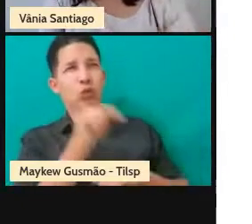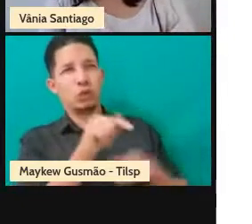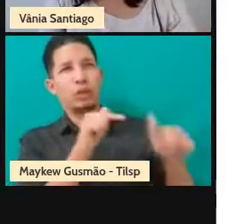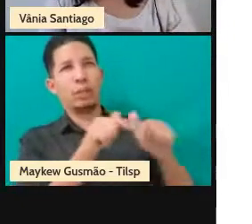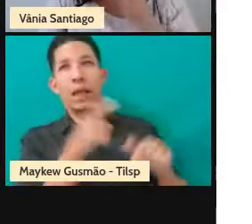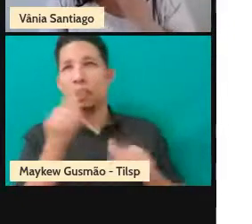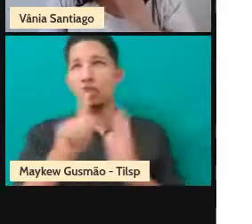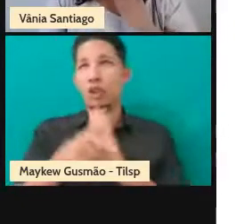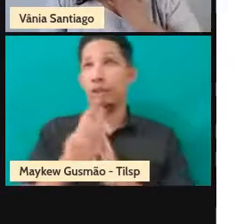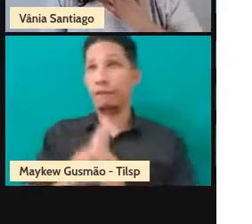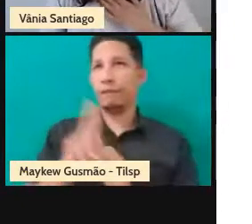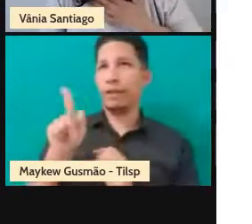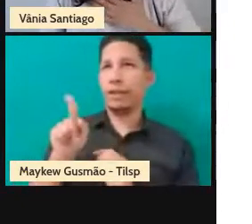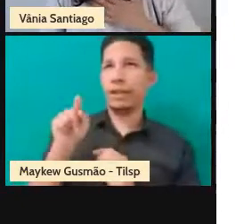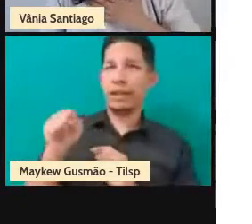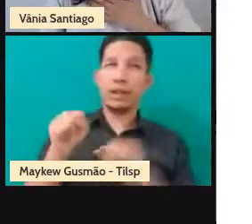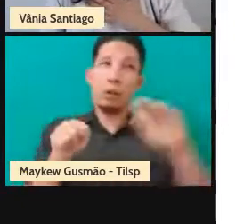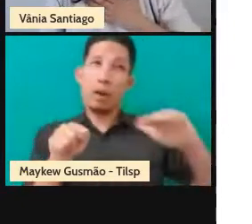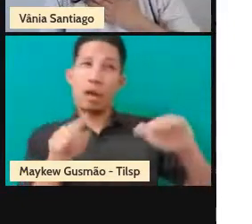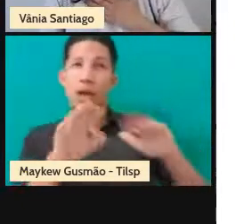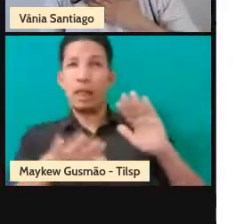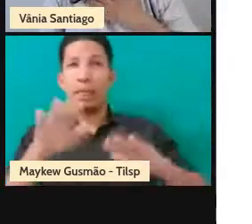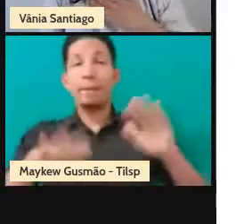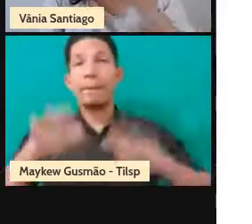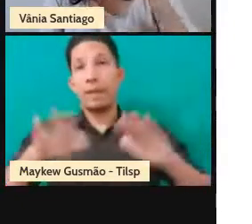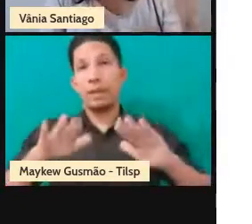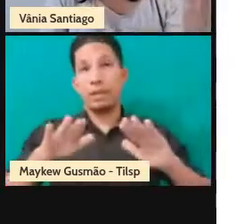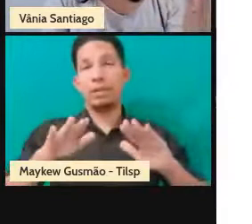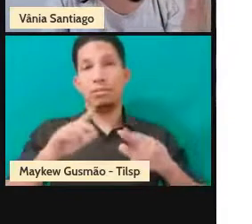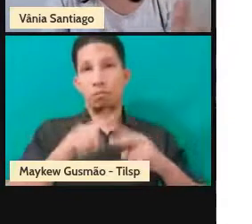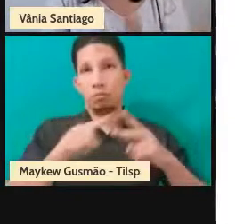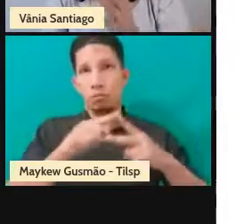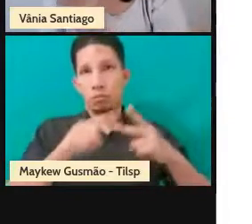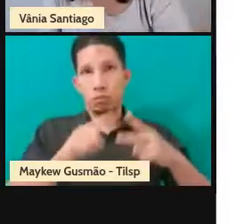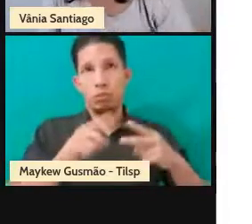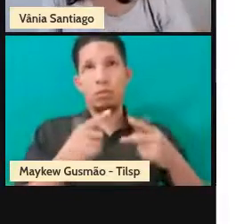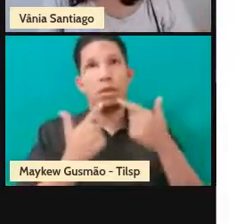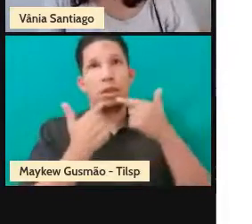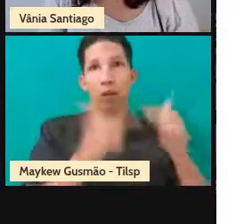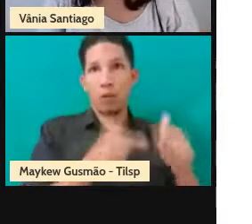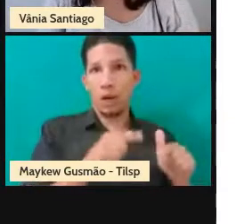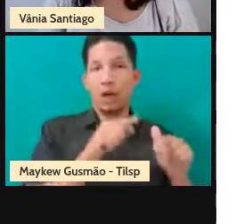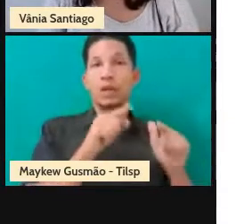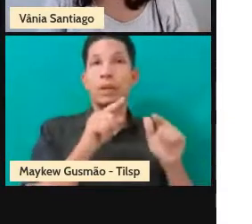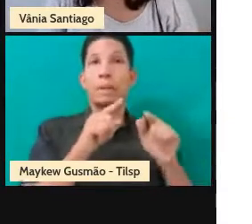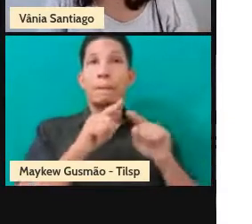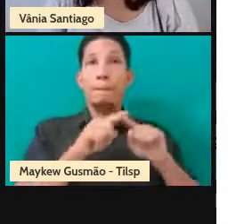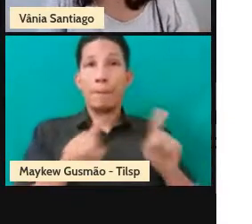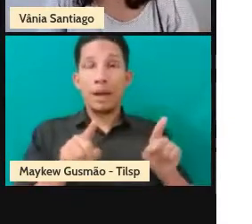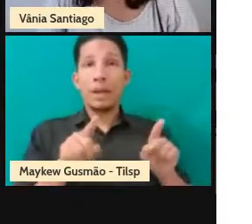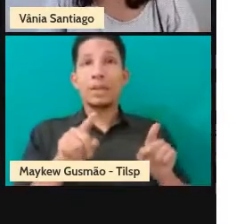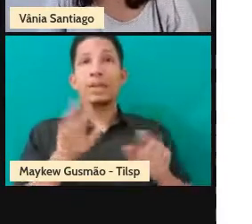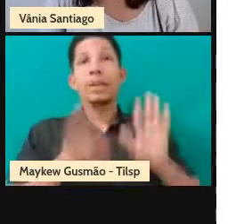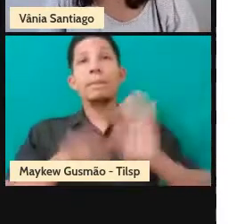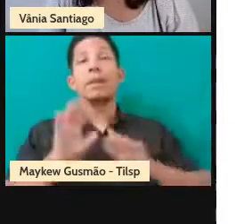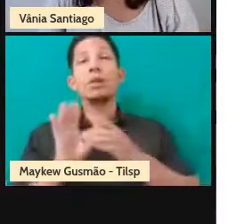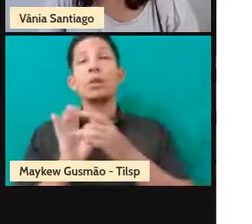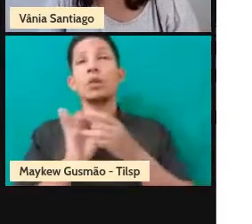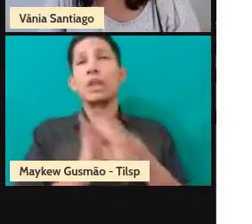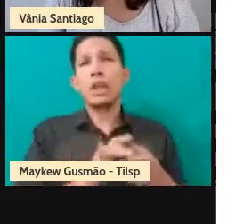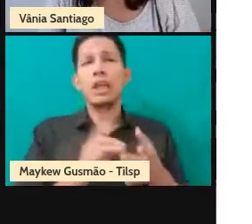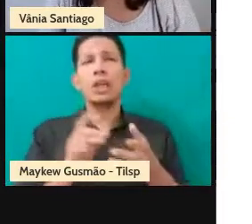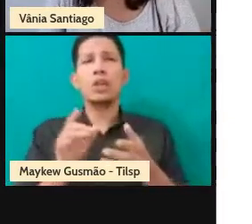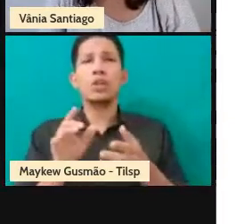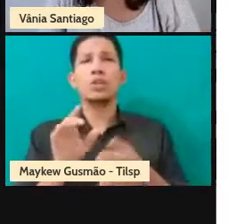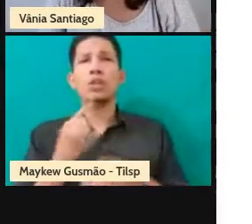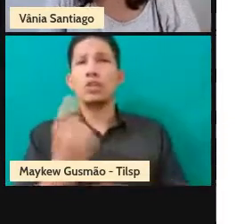gênero, aqui a gente tem uma esfera, vai depender desses polos, que é a linguagem, porém, as situações